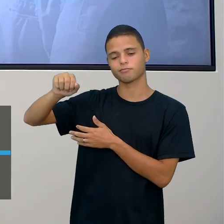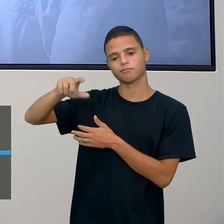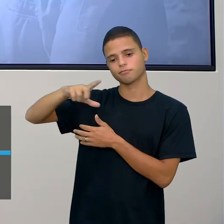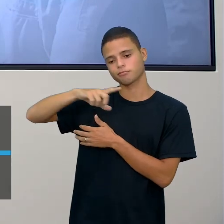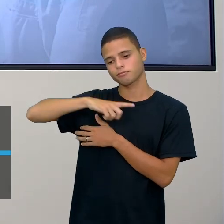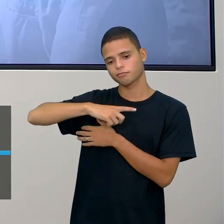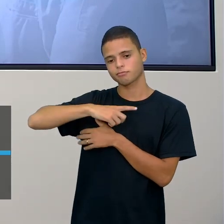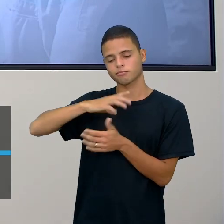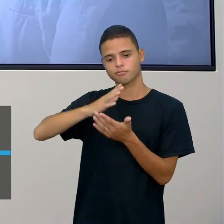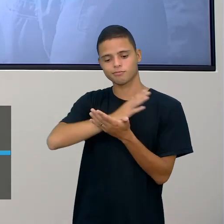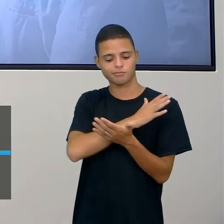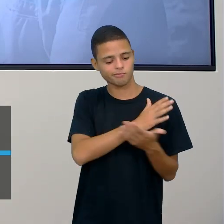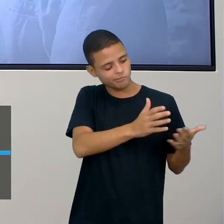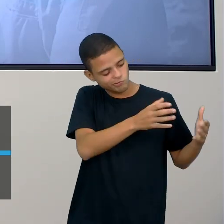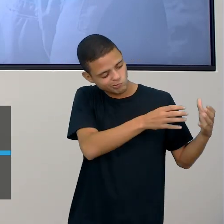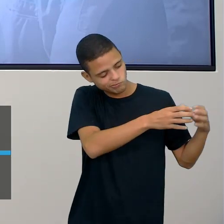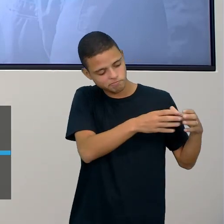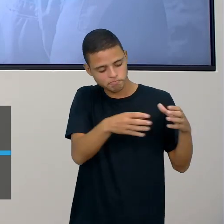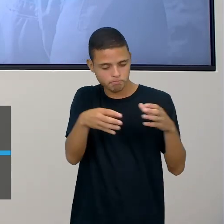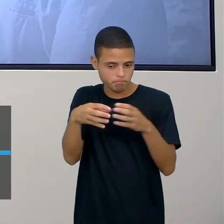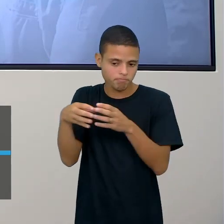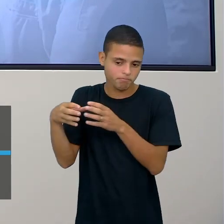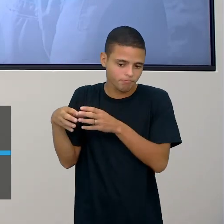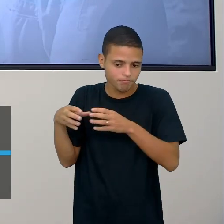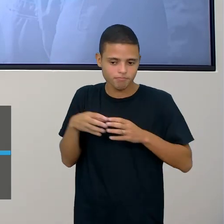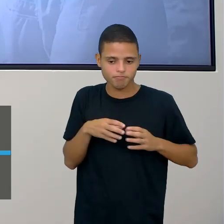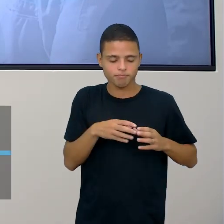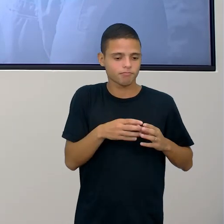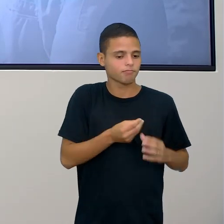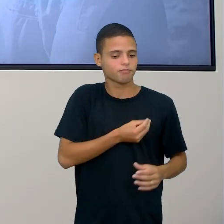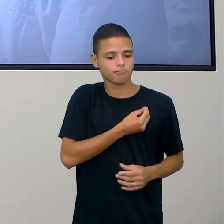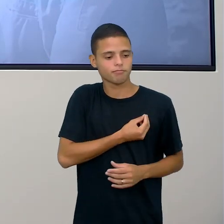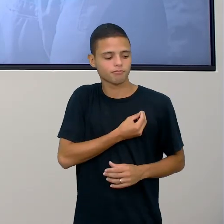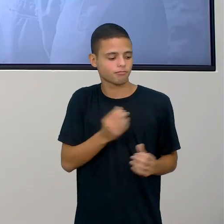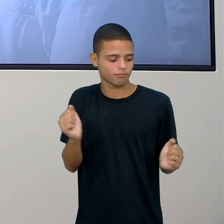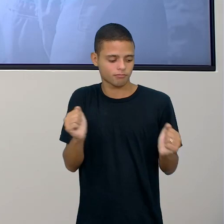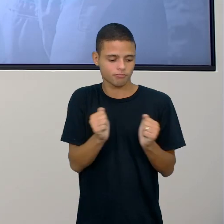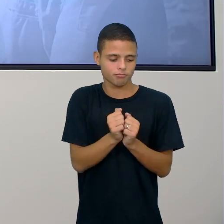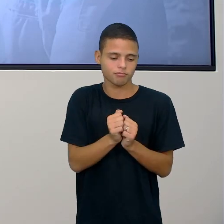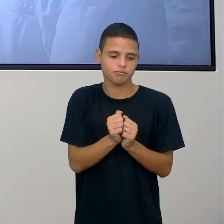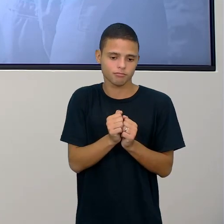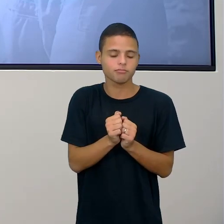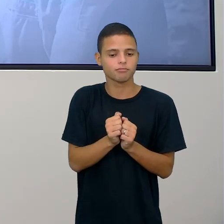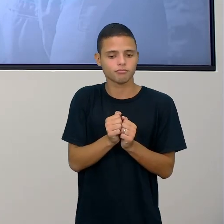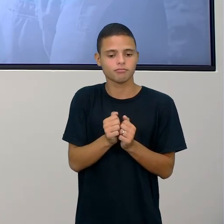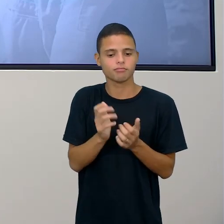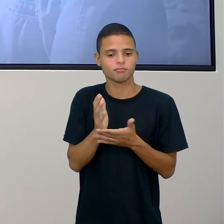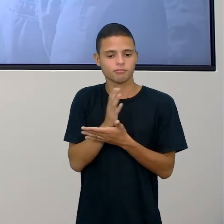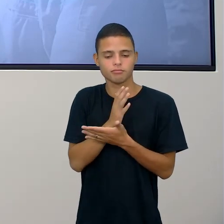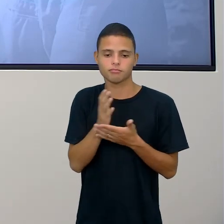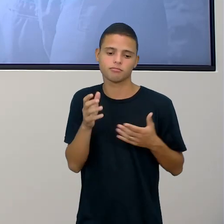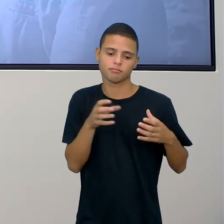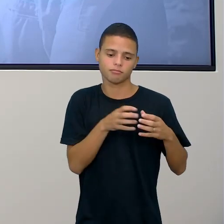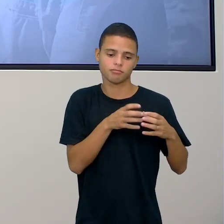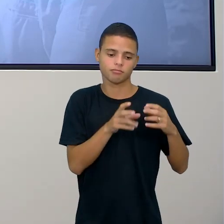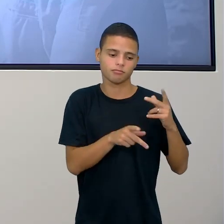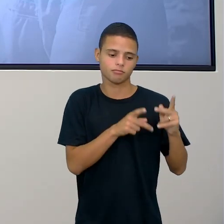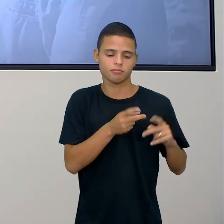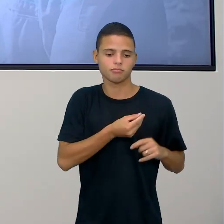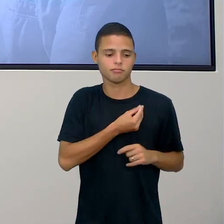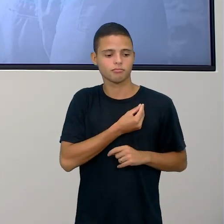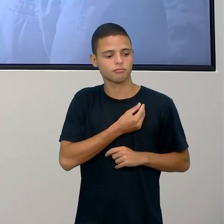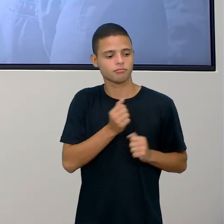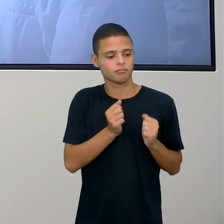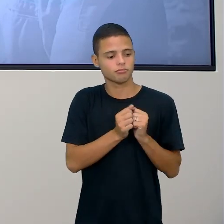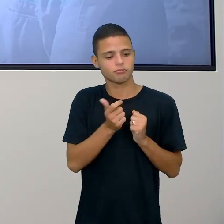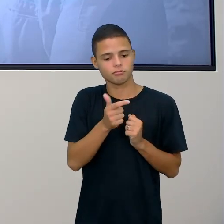que dividiu povos que viviam juntos e uniu povos que não estavam juntos. E daí tudo